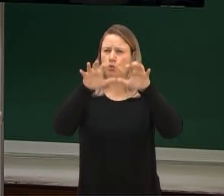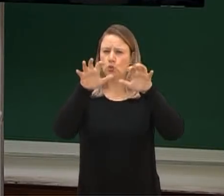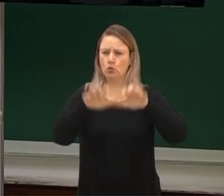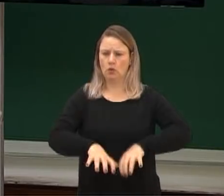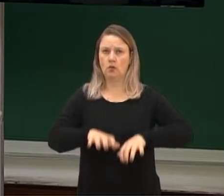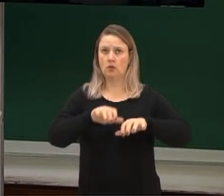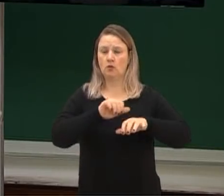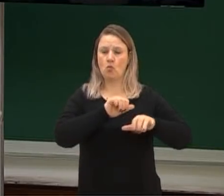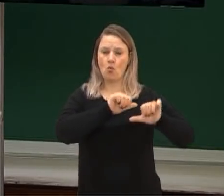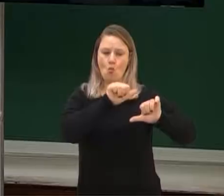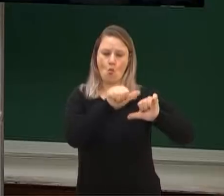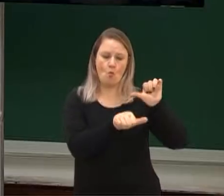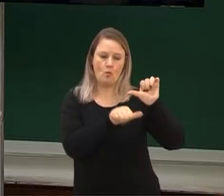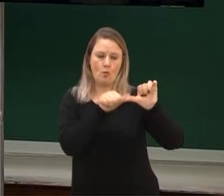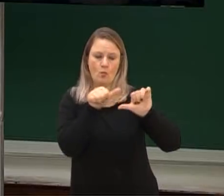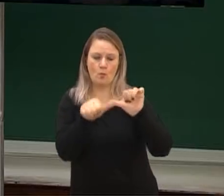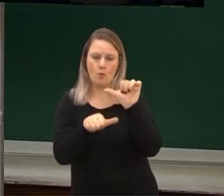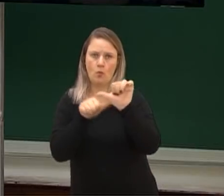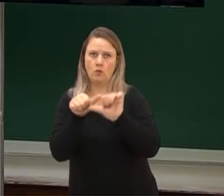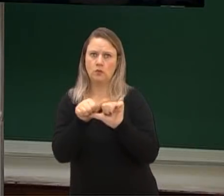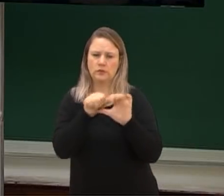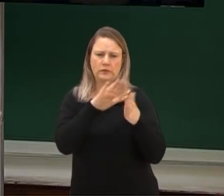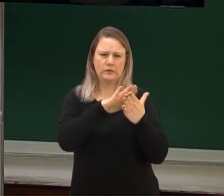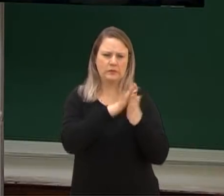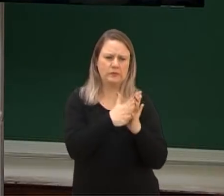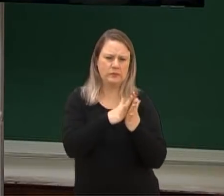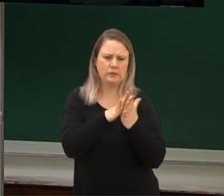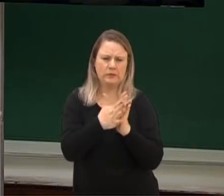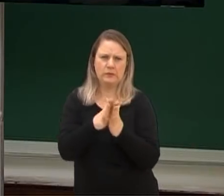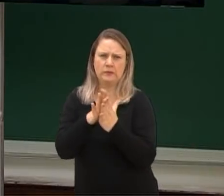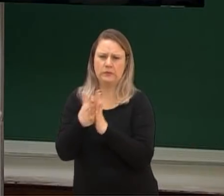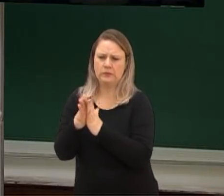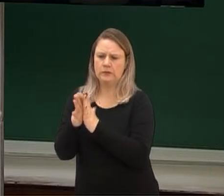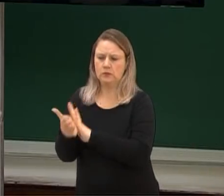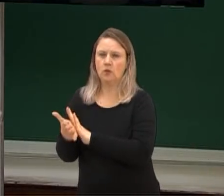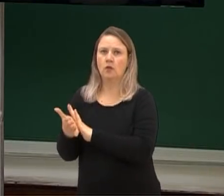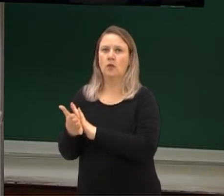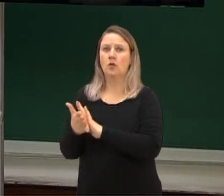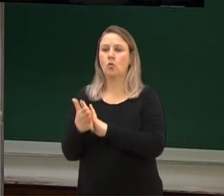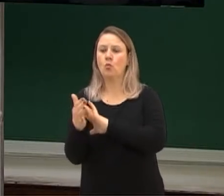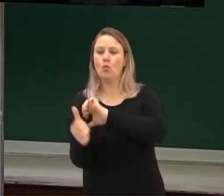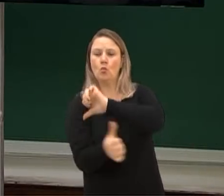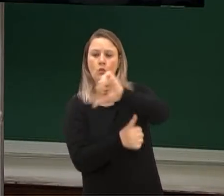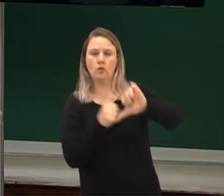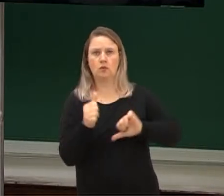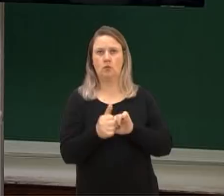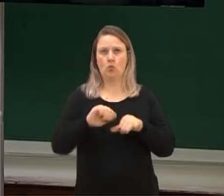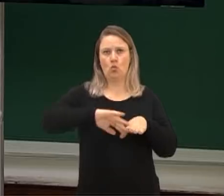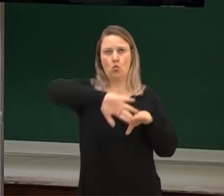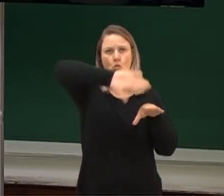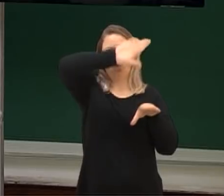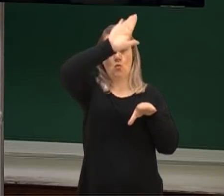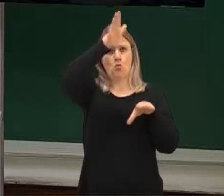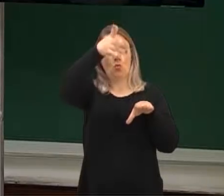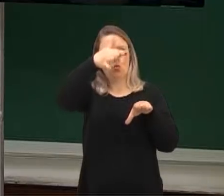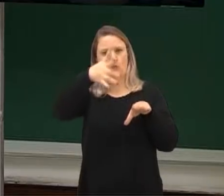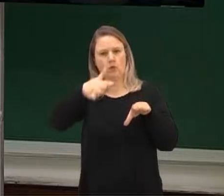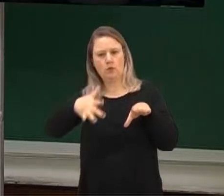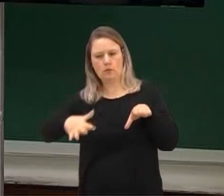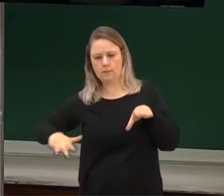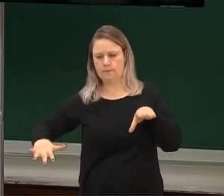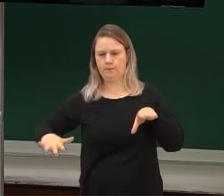essas alterações, degradando aqui, né? Desgastando e fazendo o transporte e a sedimentação para outras